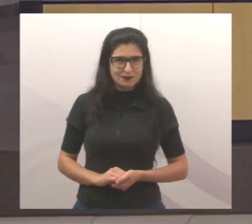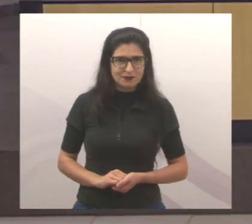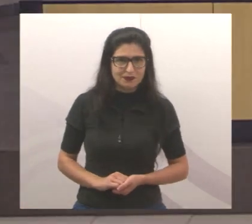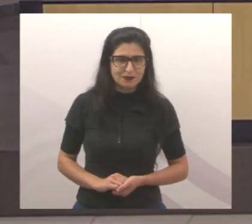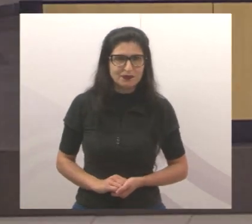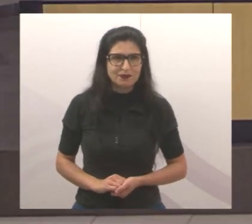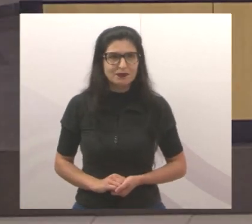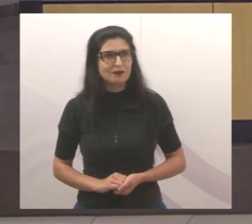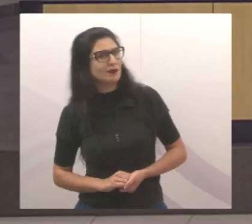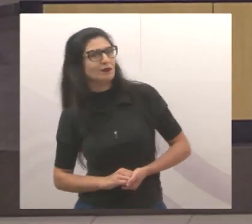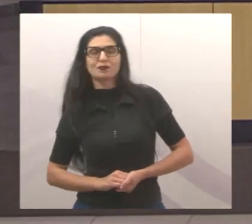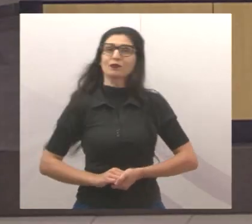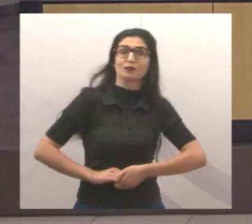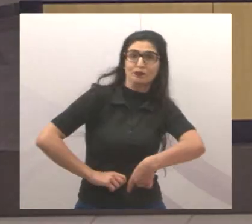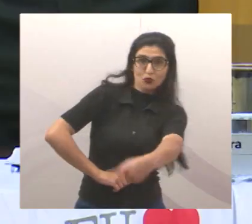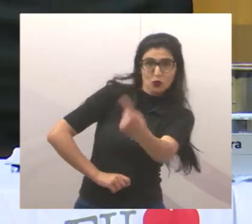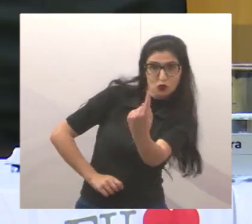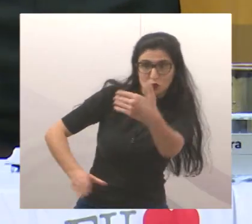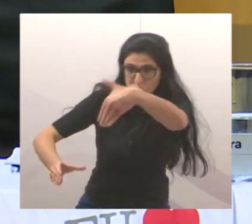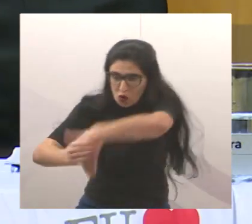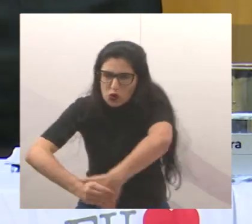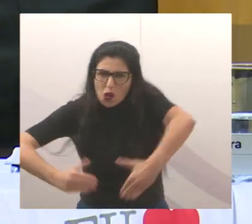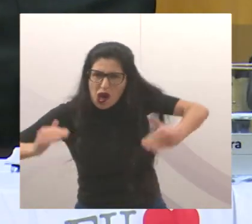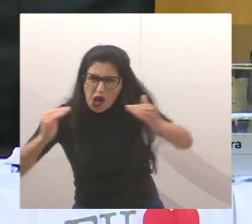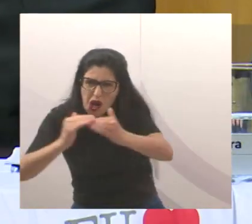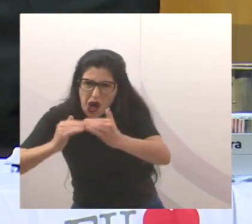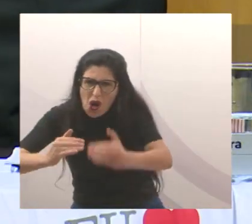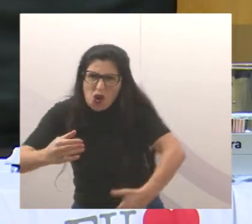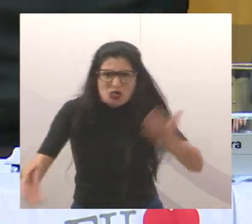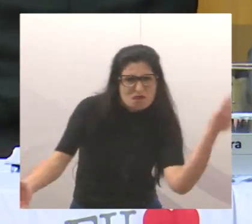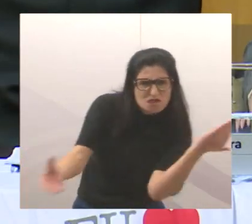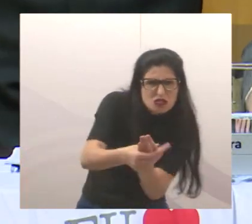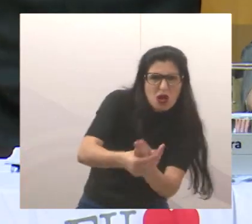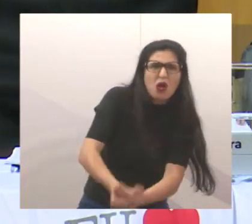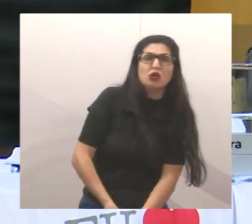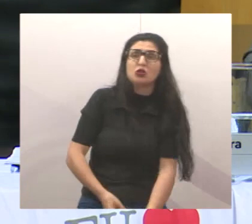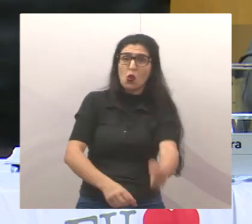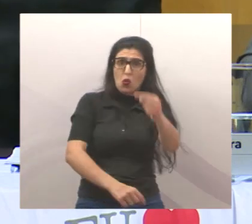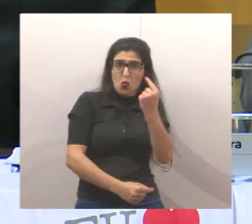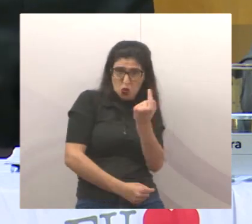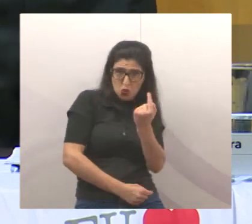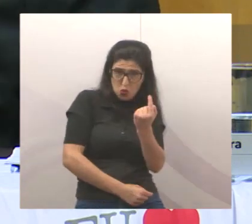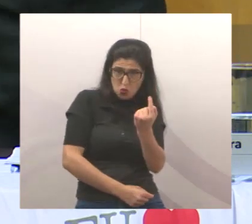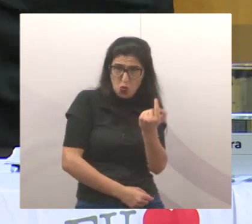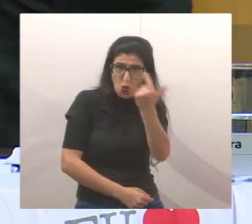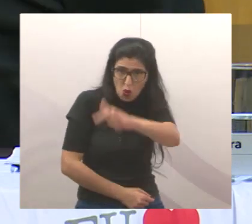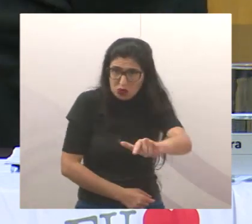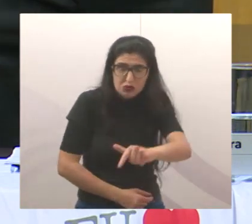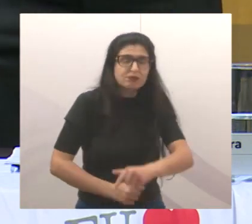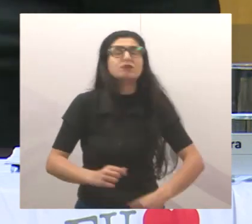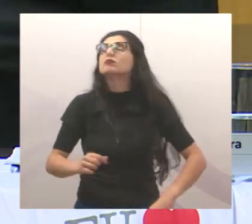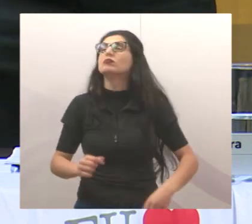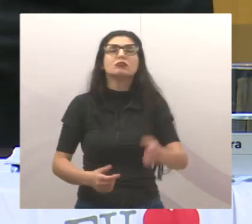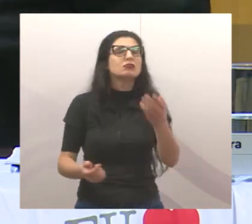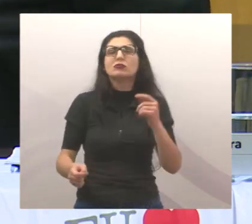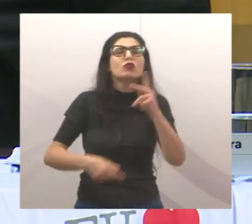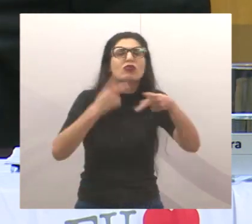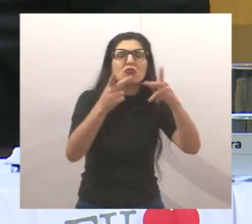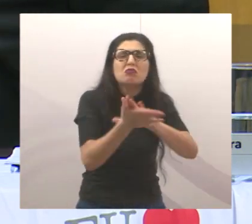Por um voto favorável, uma abstenção e 10